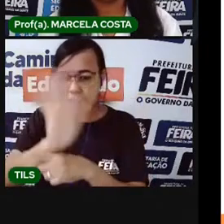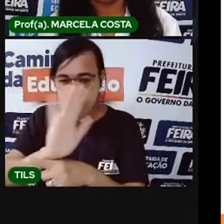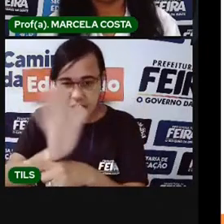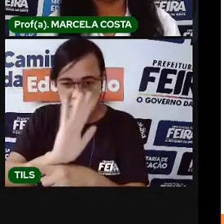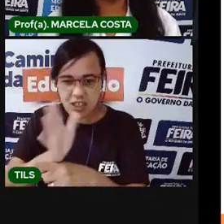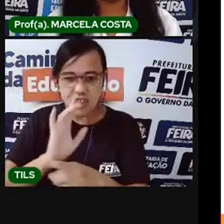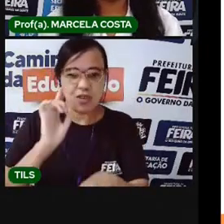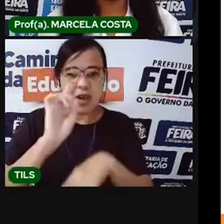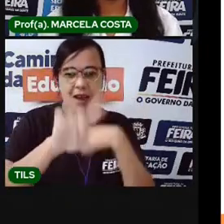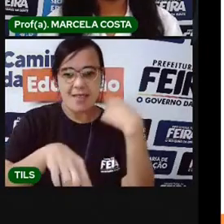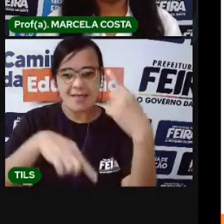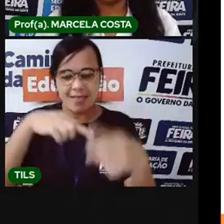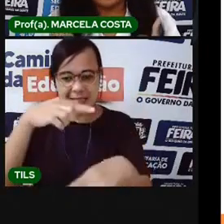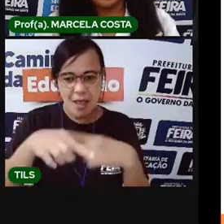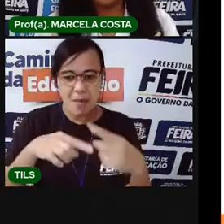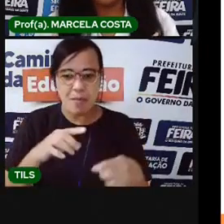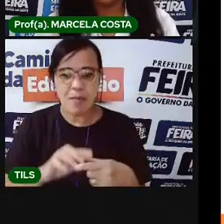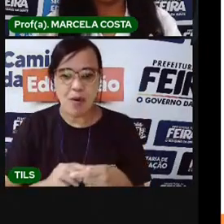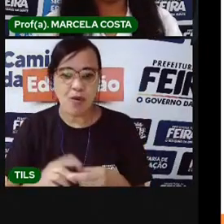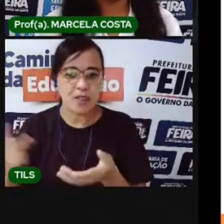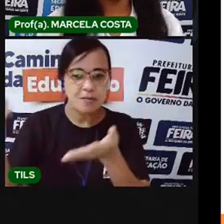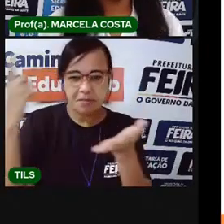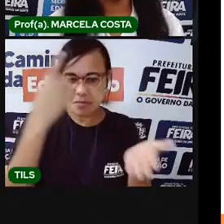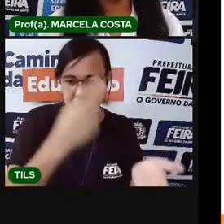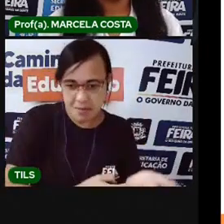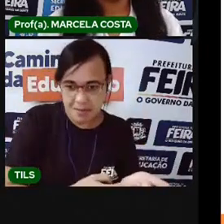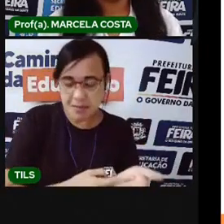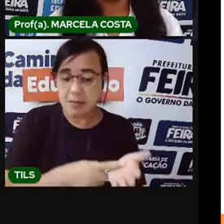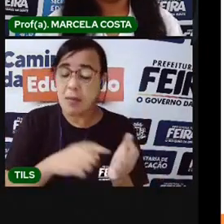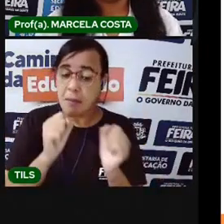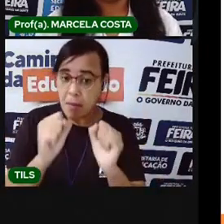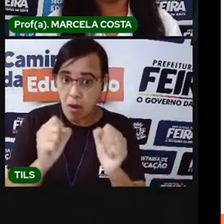ou com seus colegas da escola. Combinado?